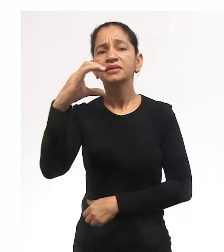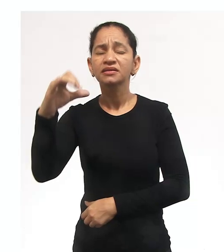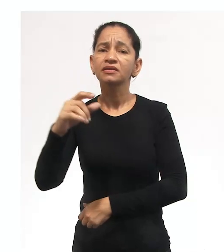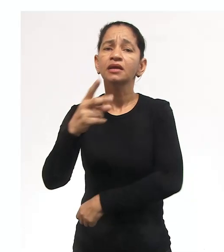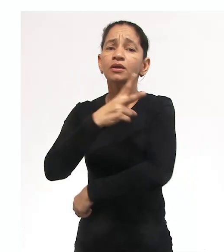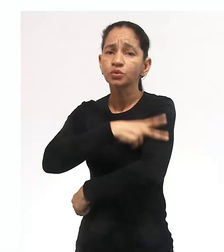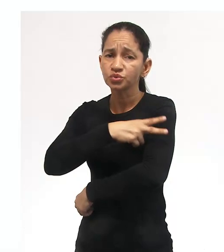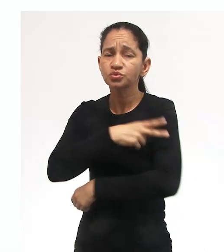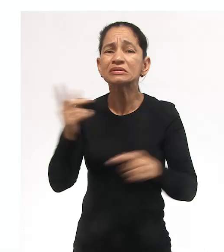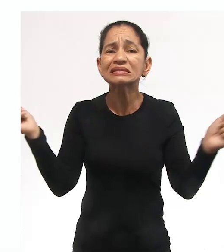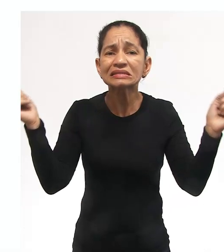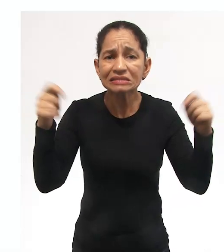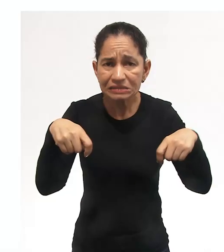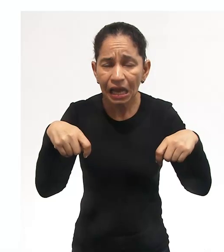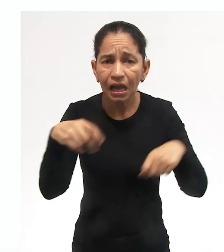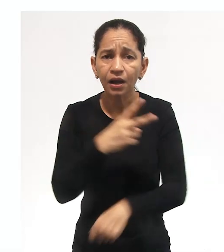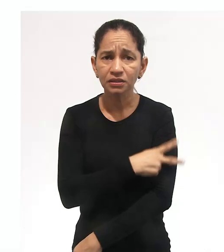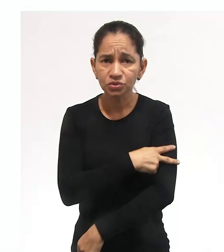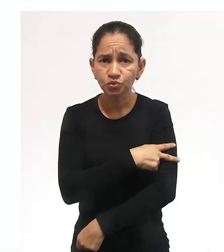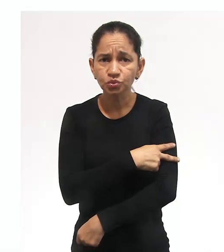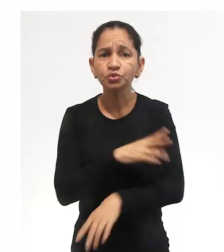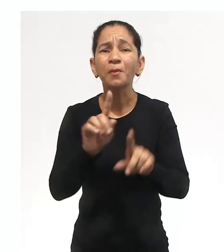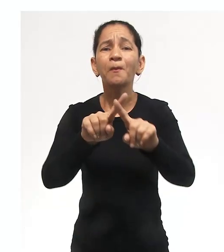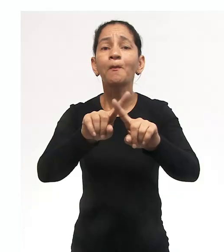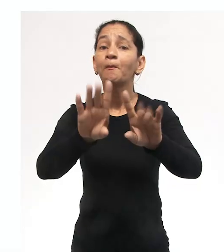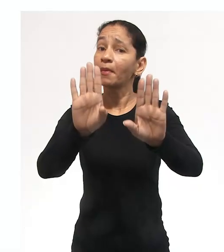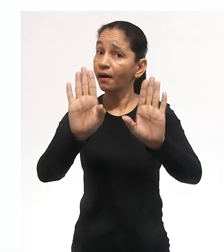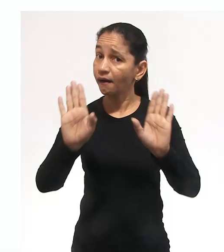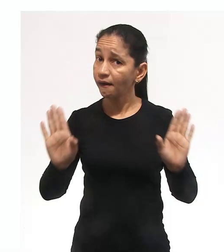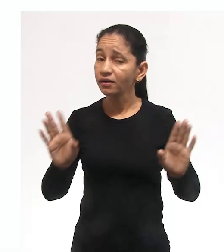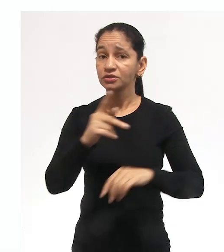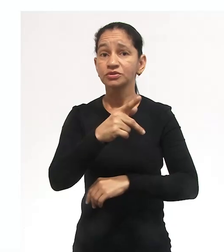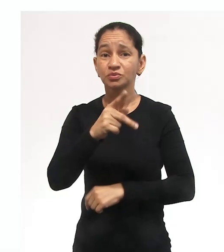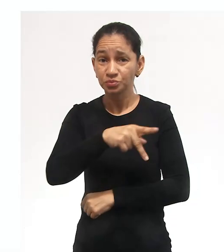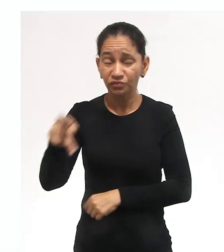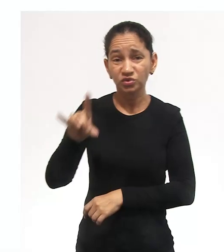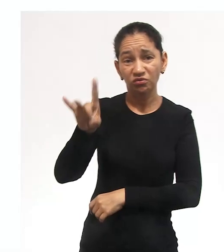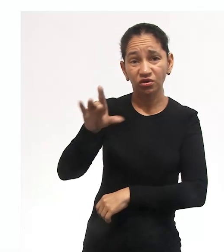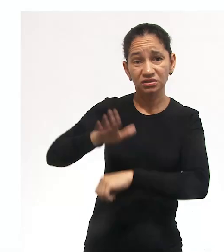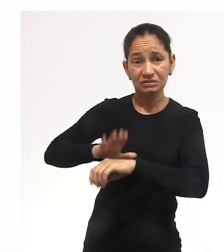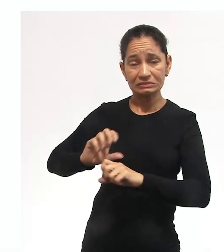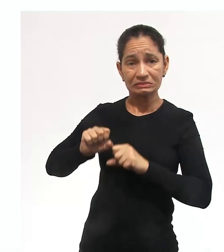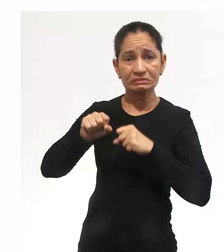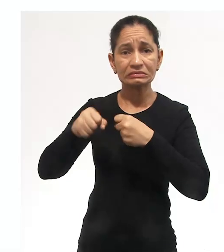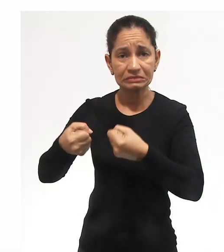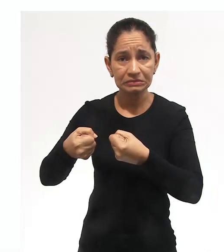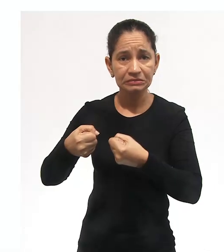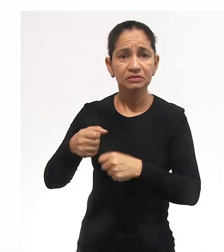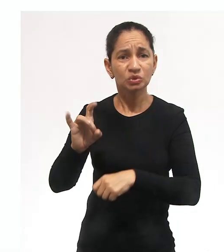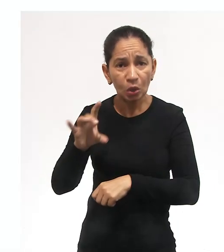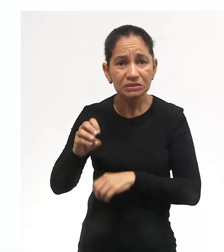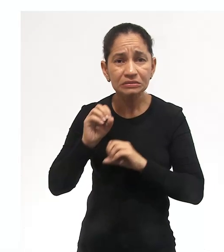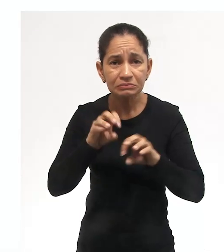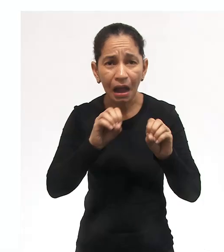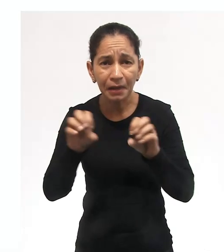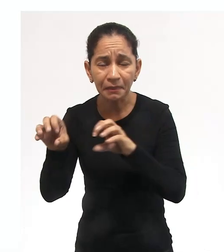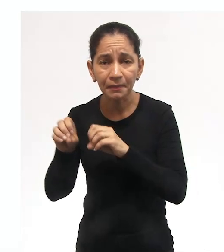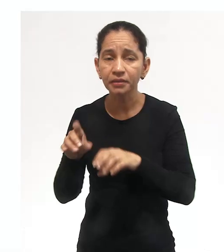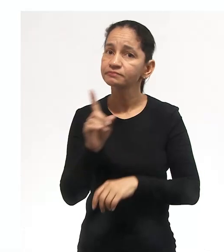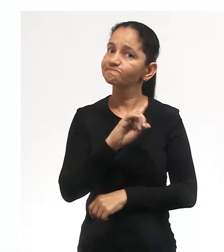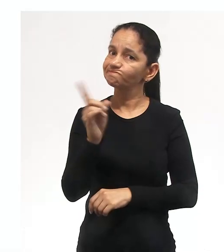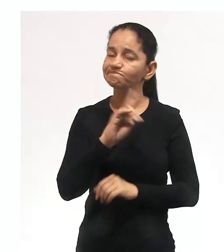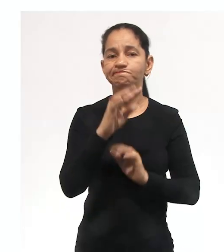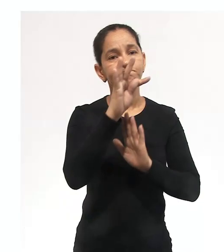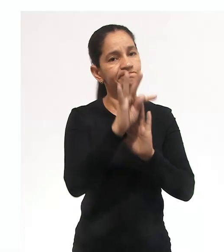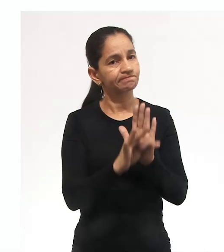ano, mas o professor não pode ficar sozinho, certo? Que é um